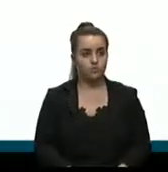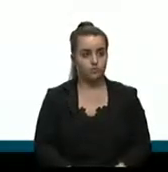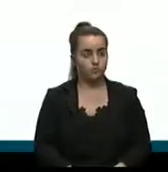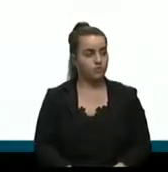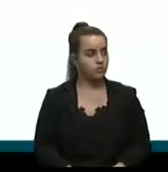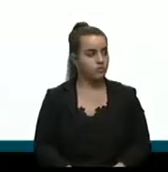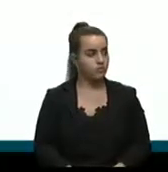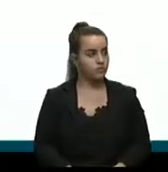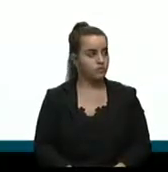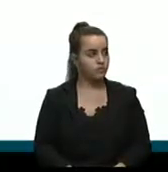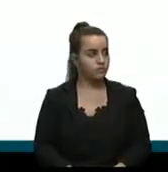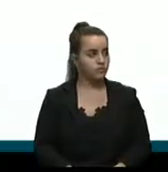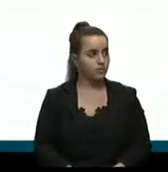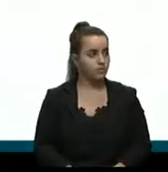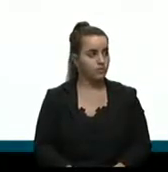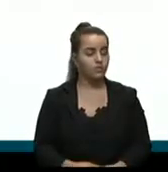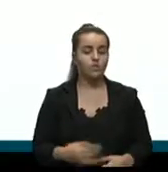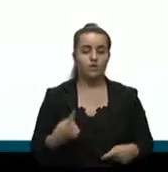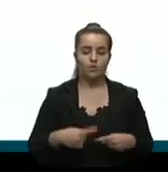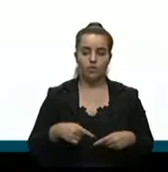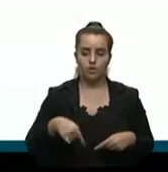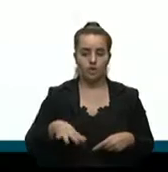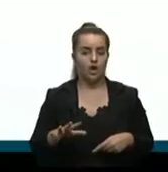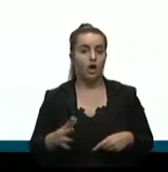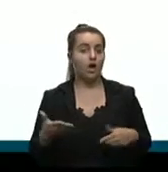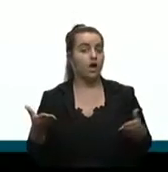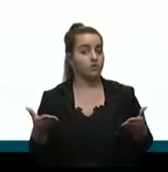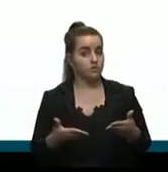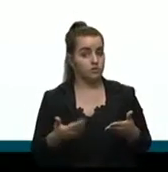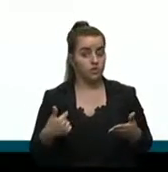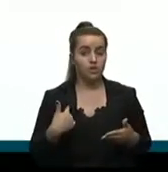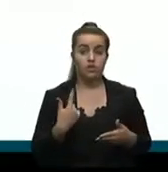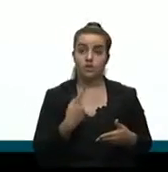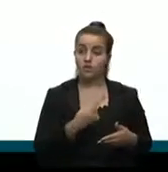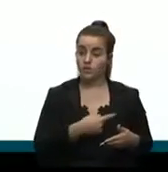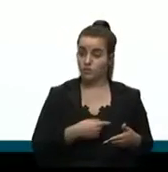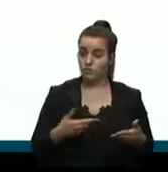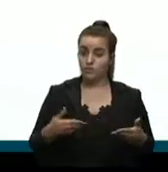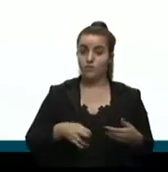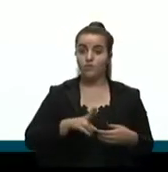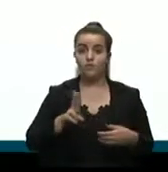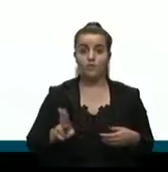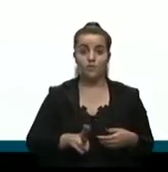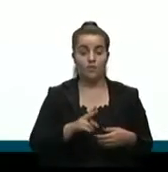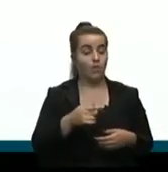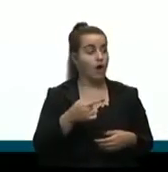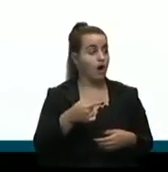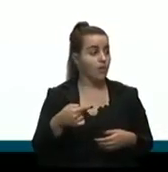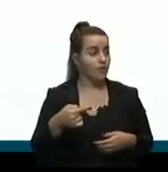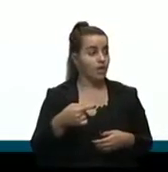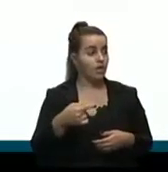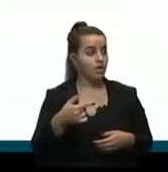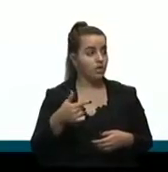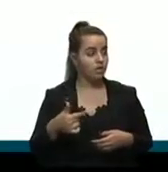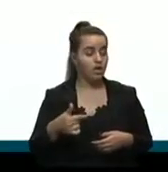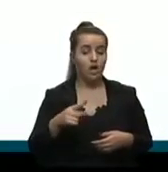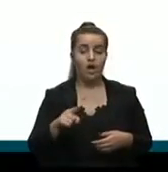7,2. E por que, nesse caso, nós estamos utilizando menos